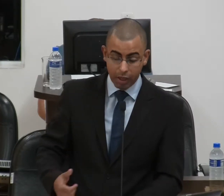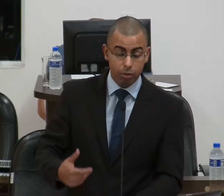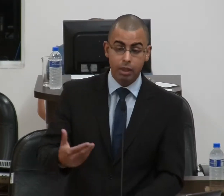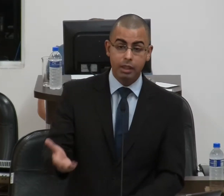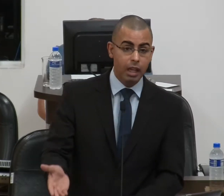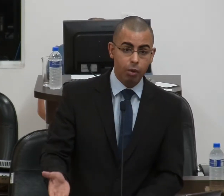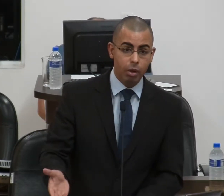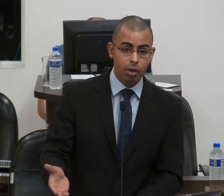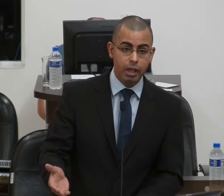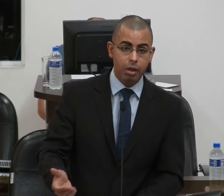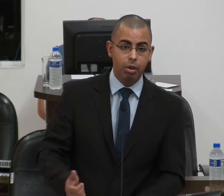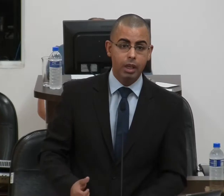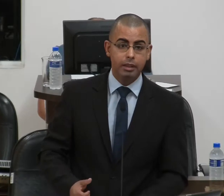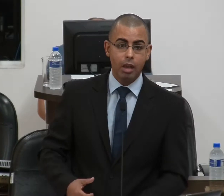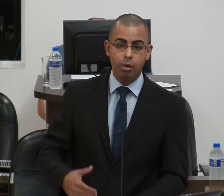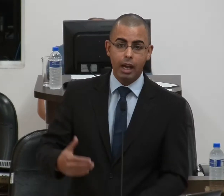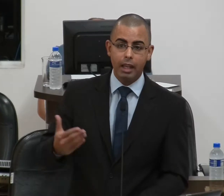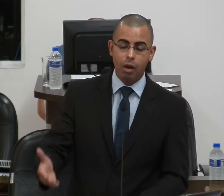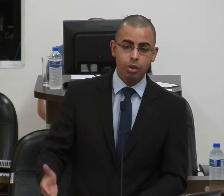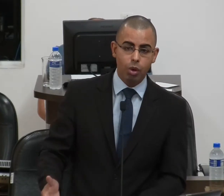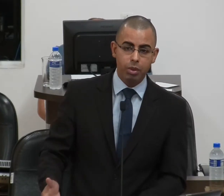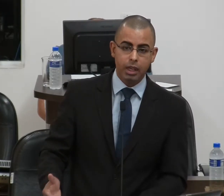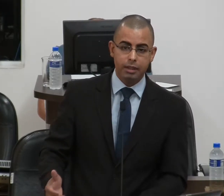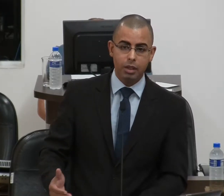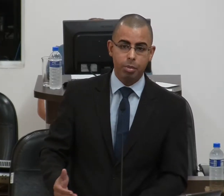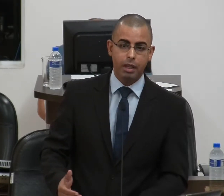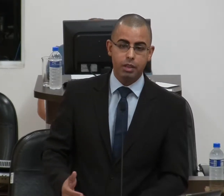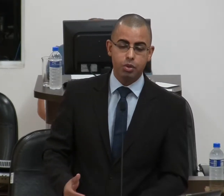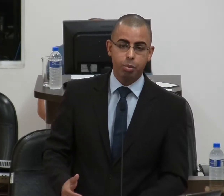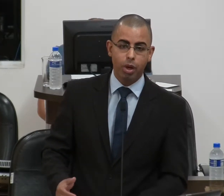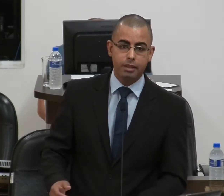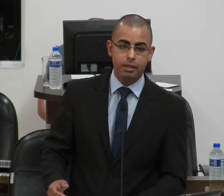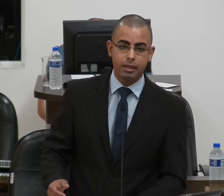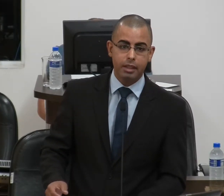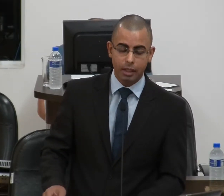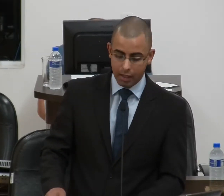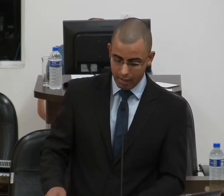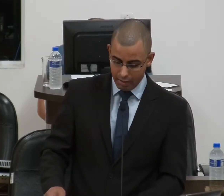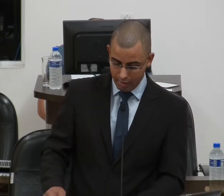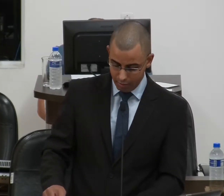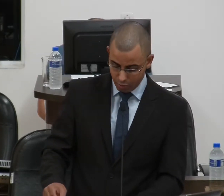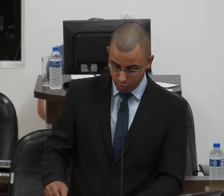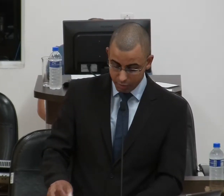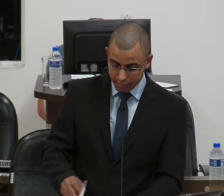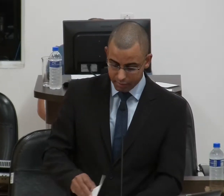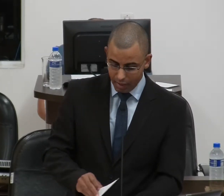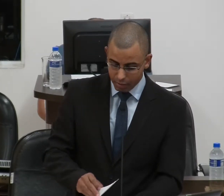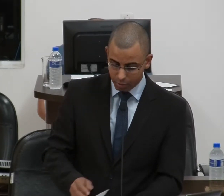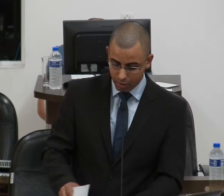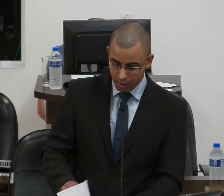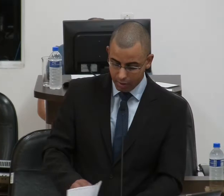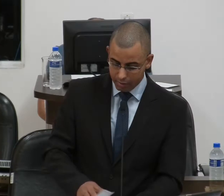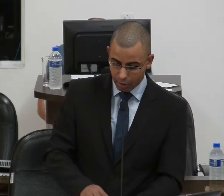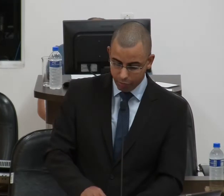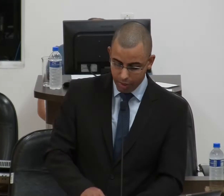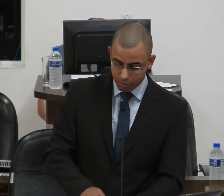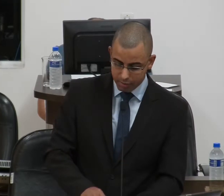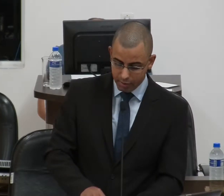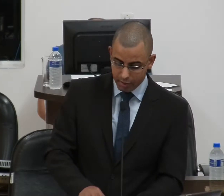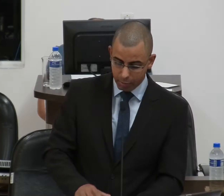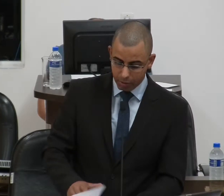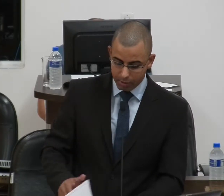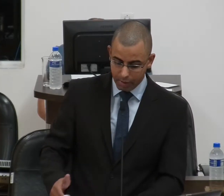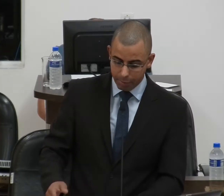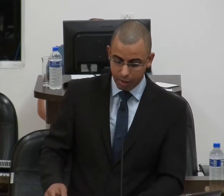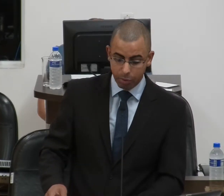recolheu, não recolheu? Tem um canal de comunicação para que isso possa ser solicitado? Então, faço